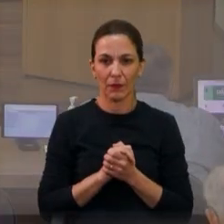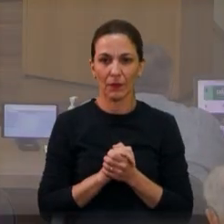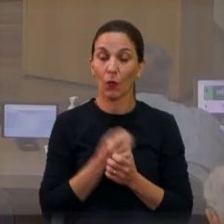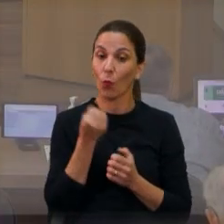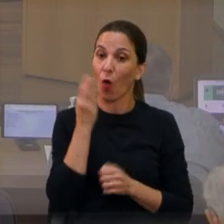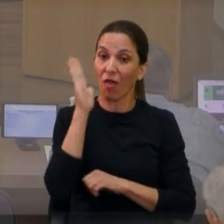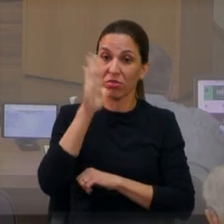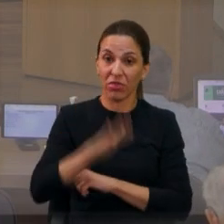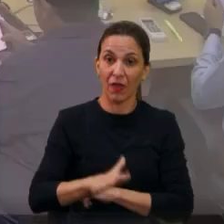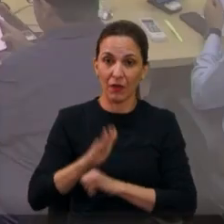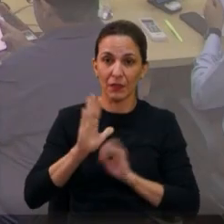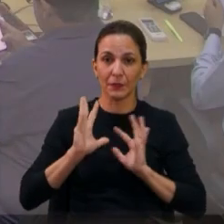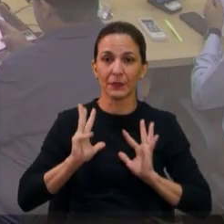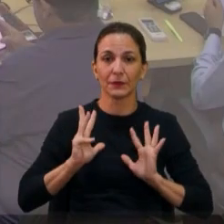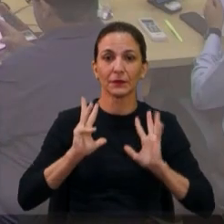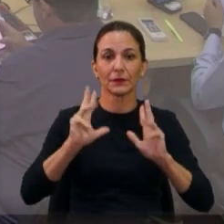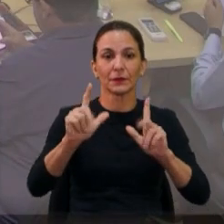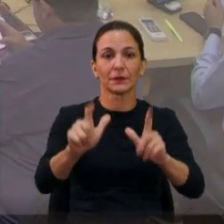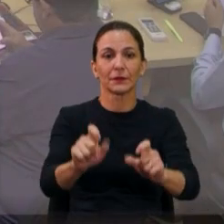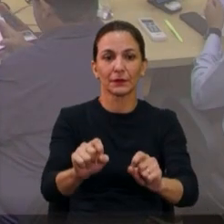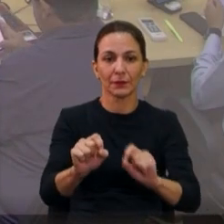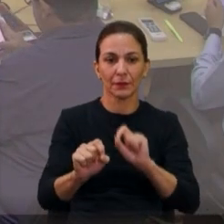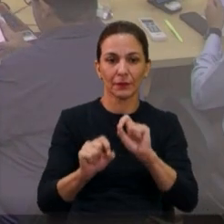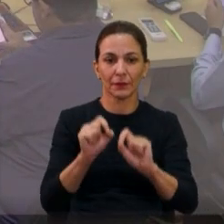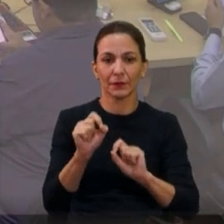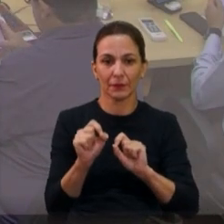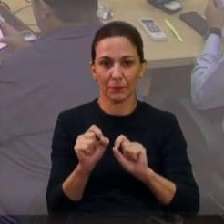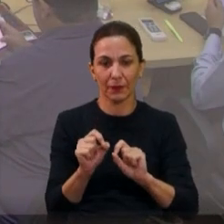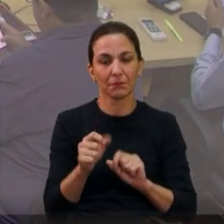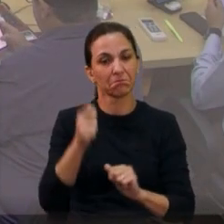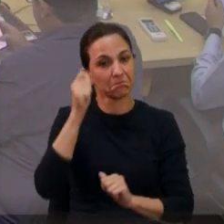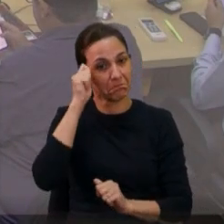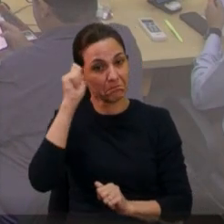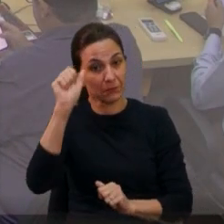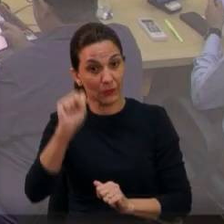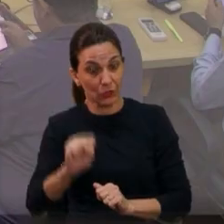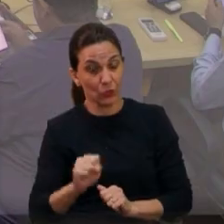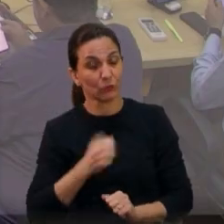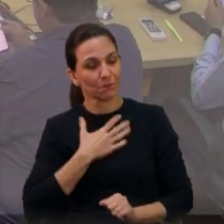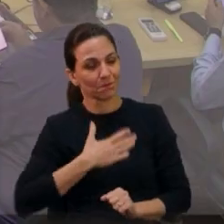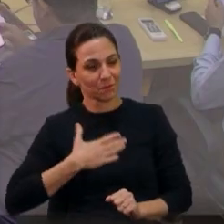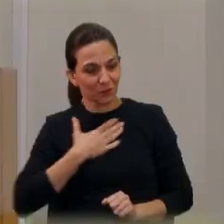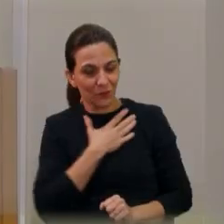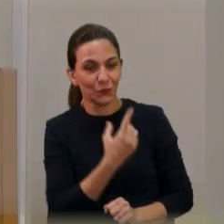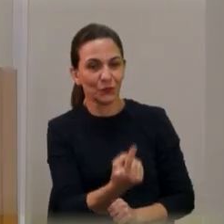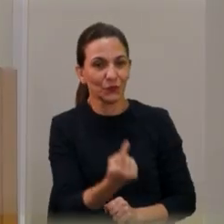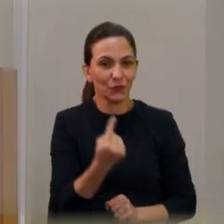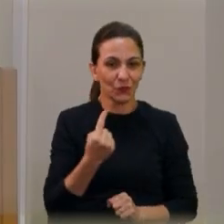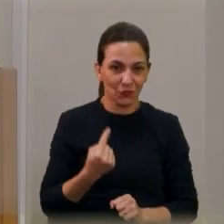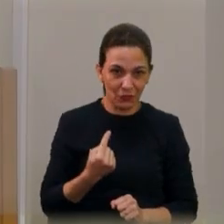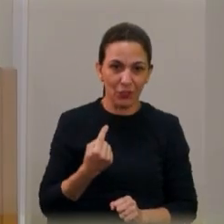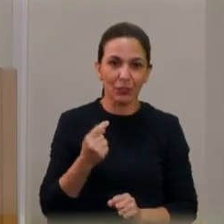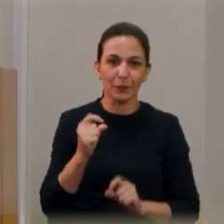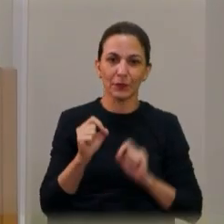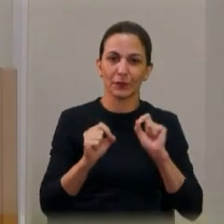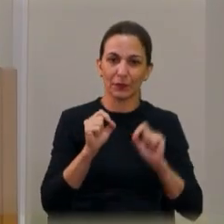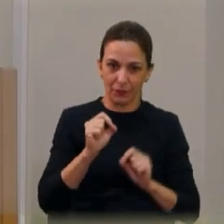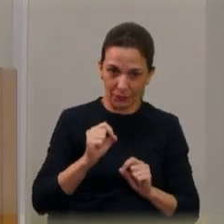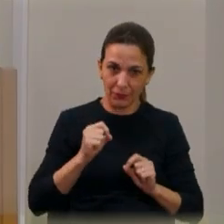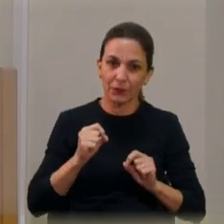bom Boa tarde a todos todas e todos Alcindo seja bem-vindo essa casa vamos construir